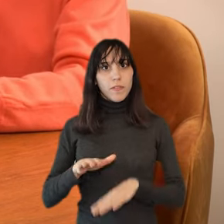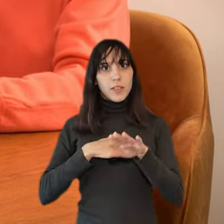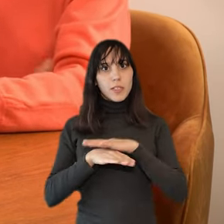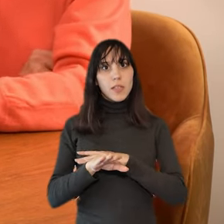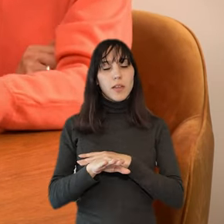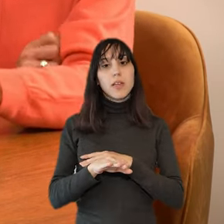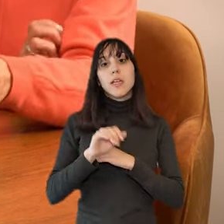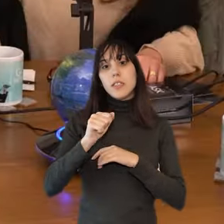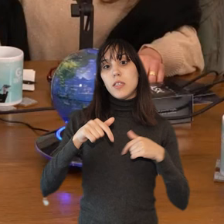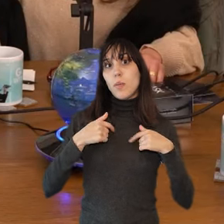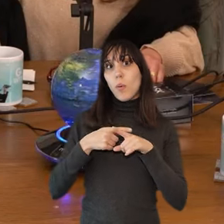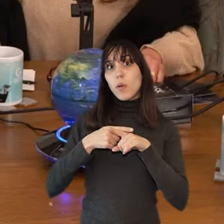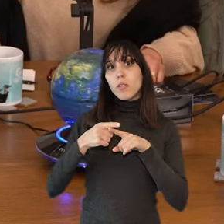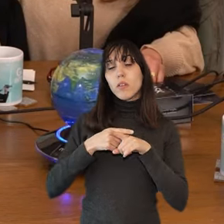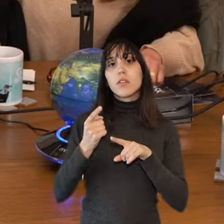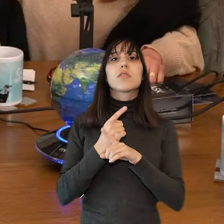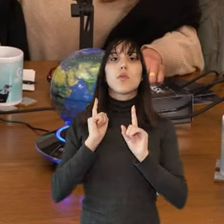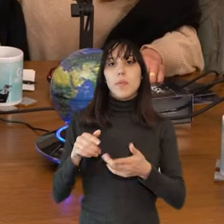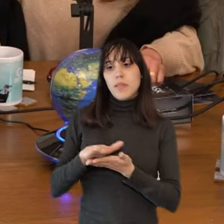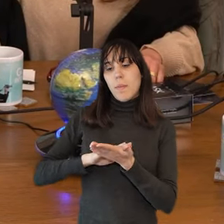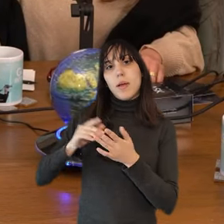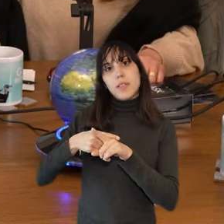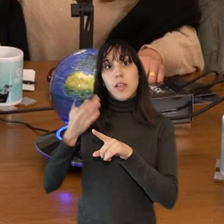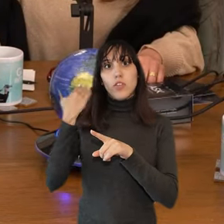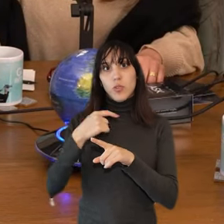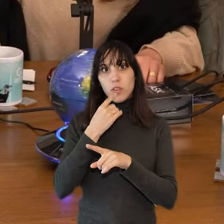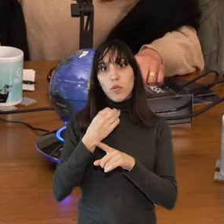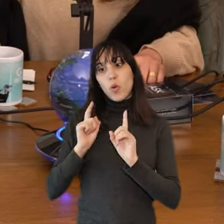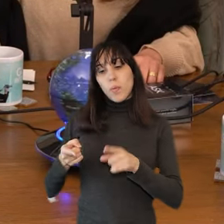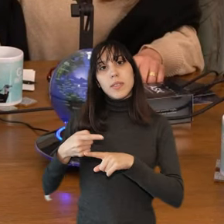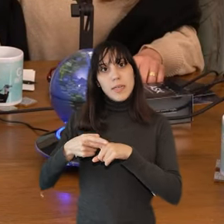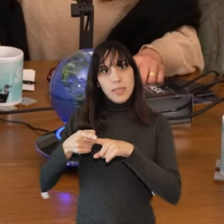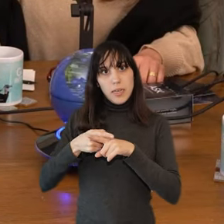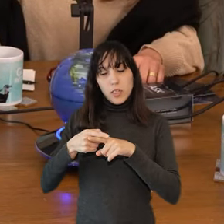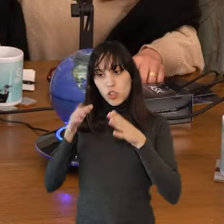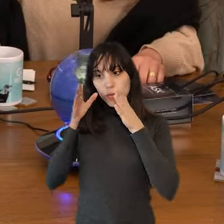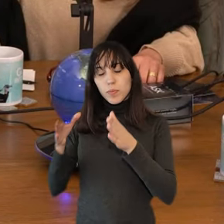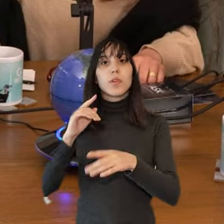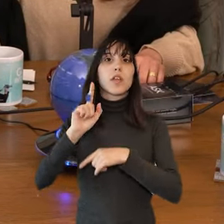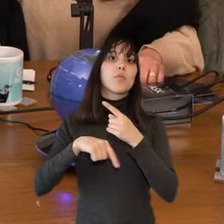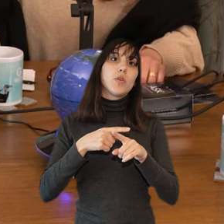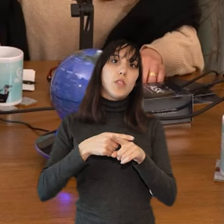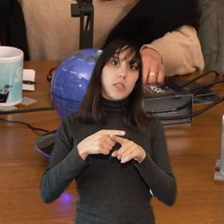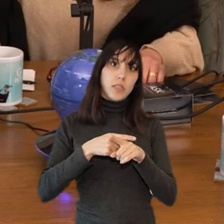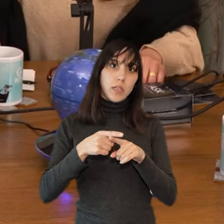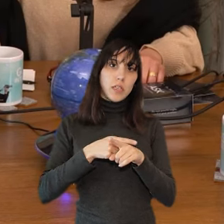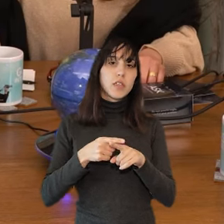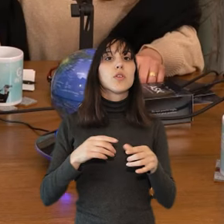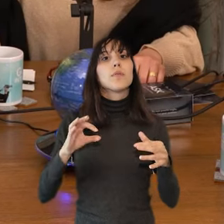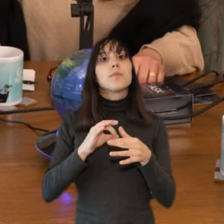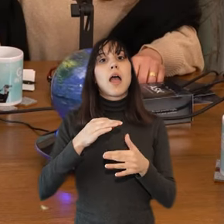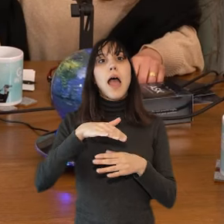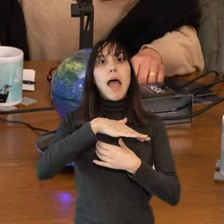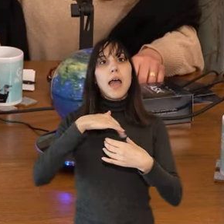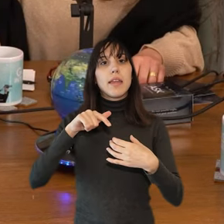nãoé há os interesses Sim nós começamos pelos interesses como eu dizia e e esses interesses essa área de talento de talento não